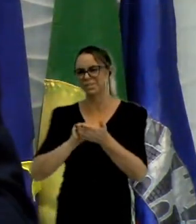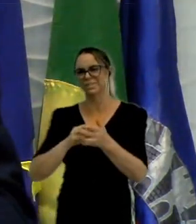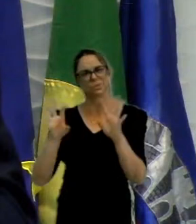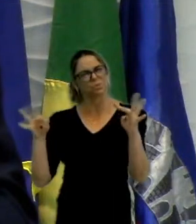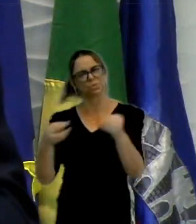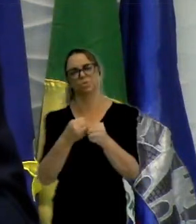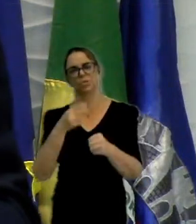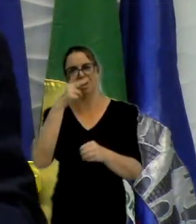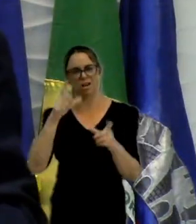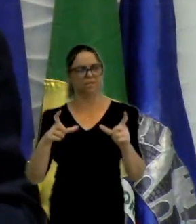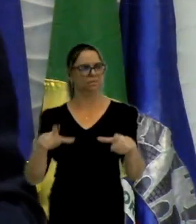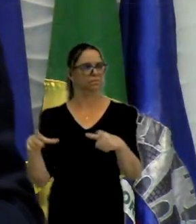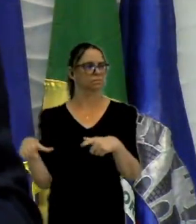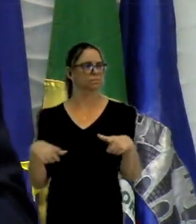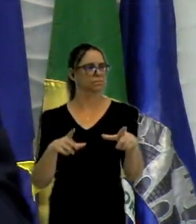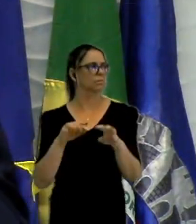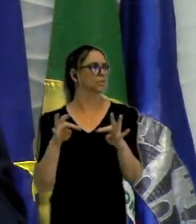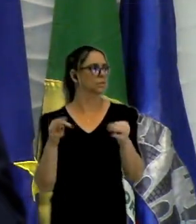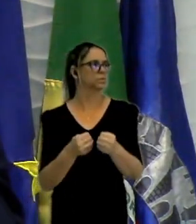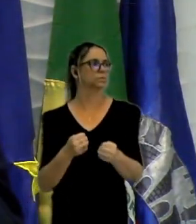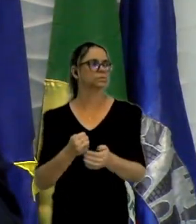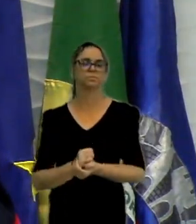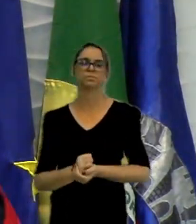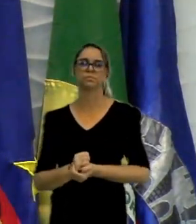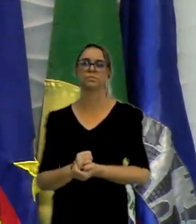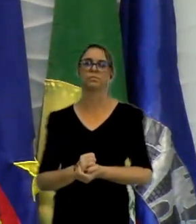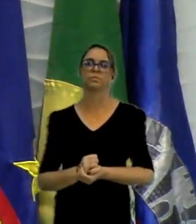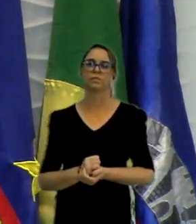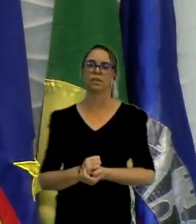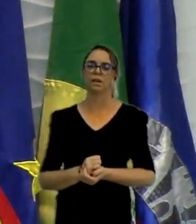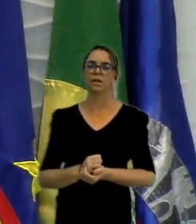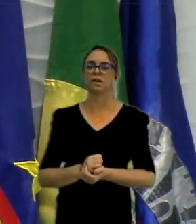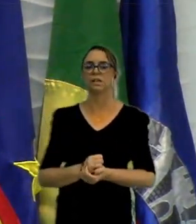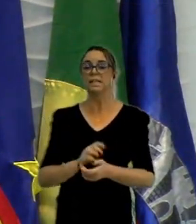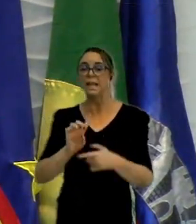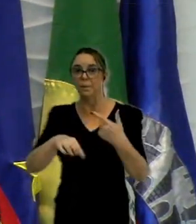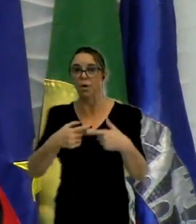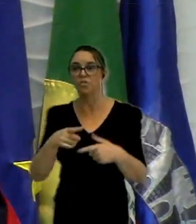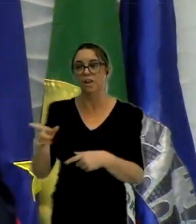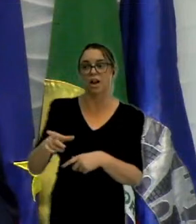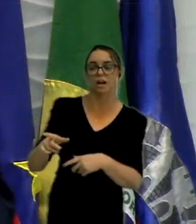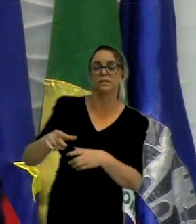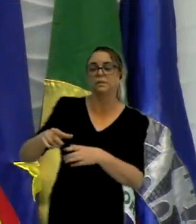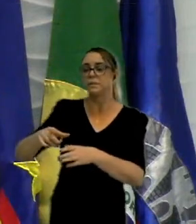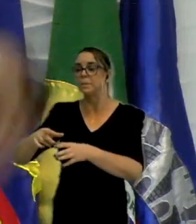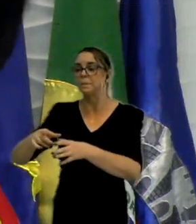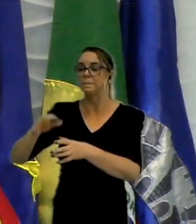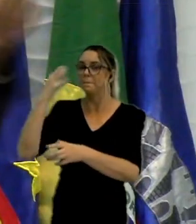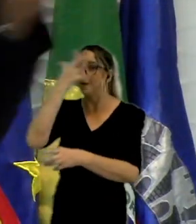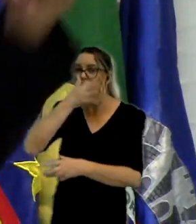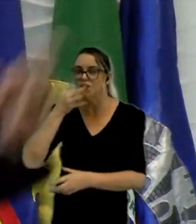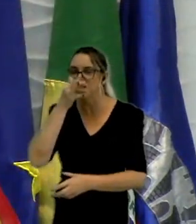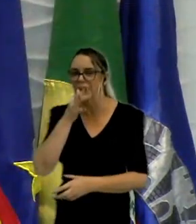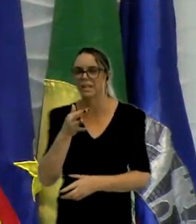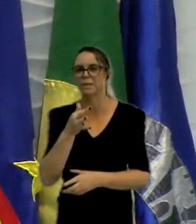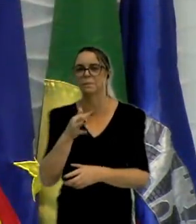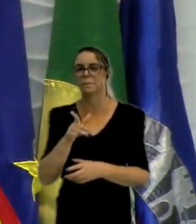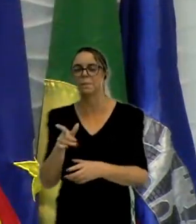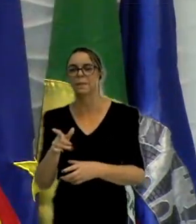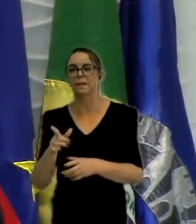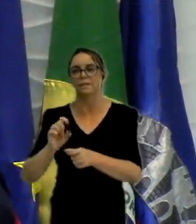Santo, depois que o grupo da deputada Débora Almeida tirou o gerente de Belo Jardim, e talvez montou lá um pau-mandado